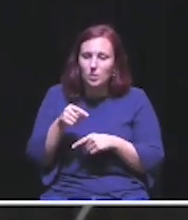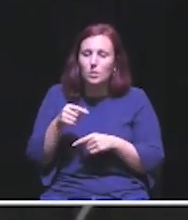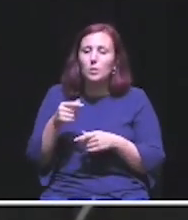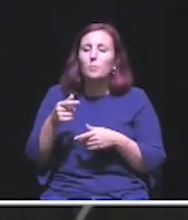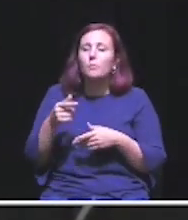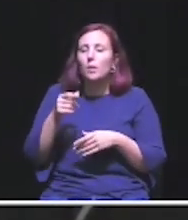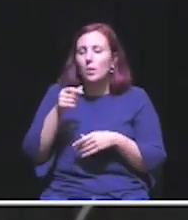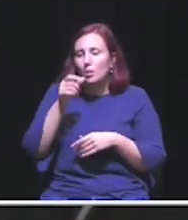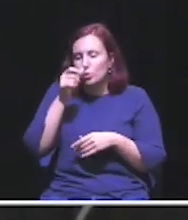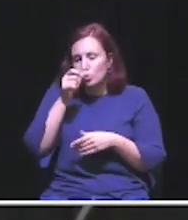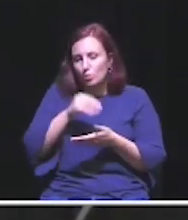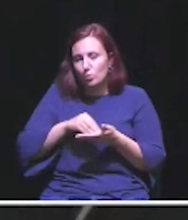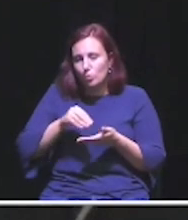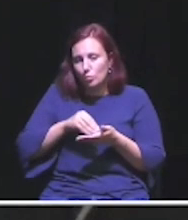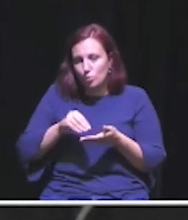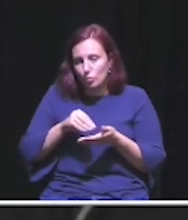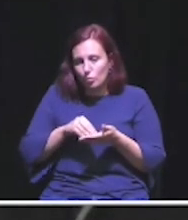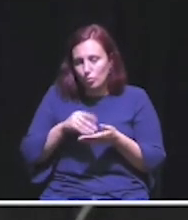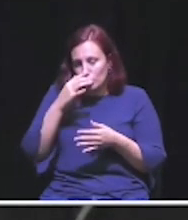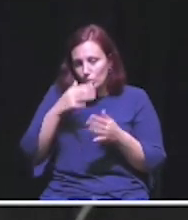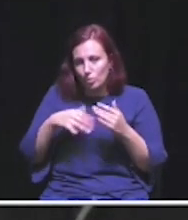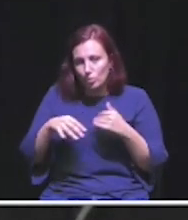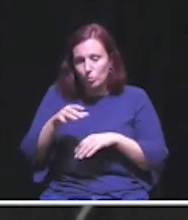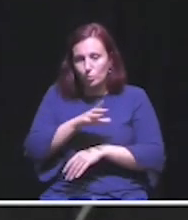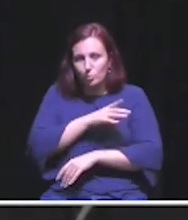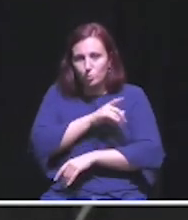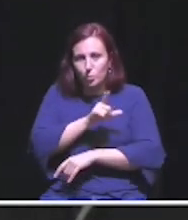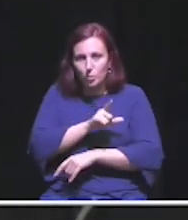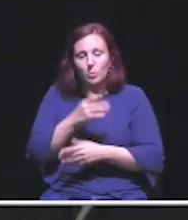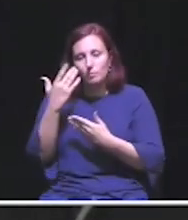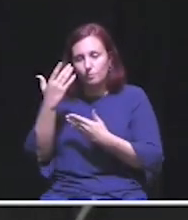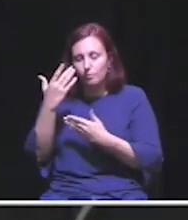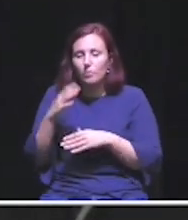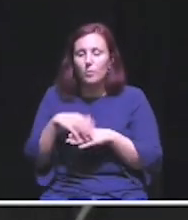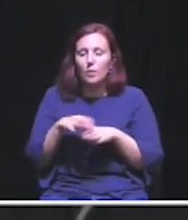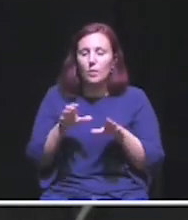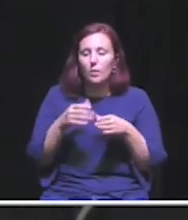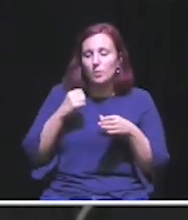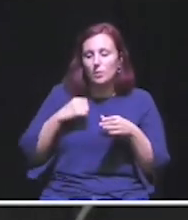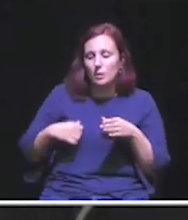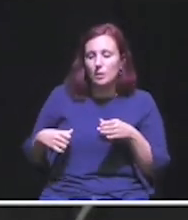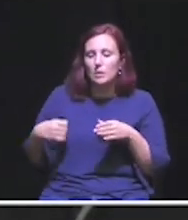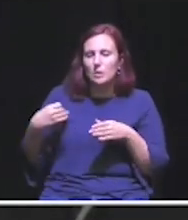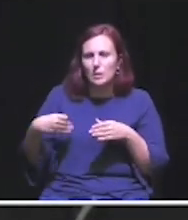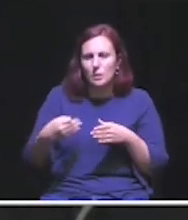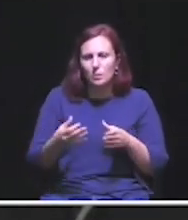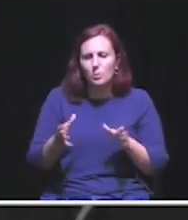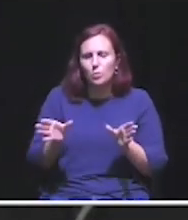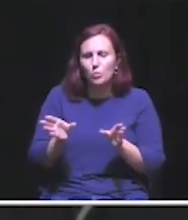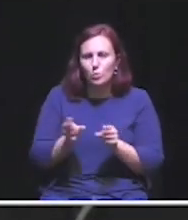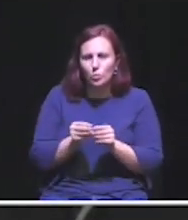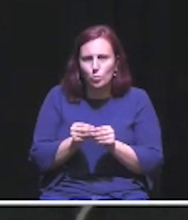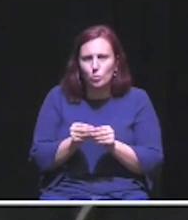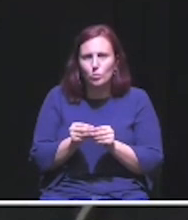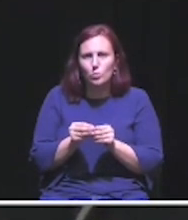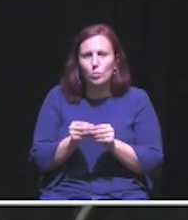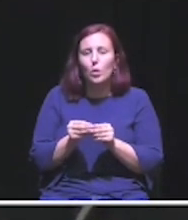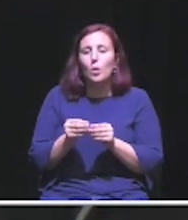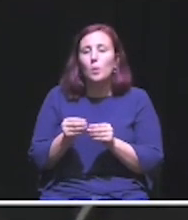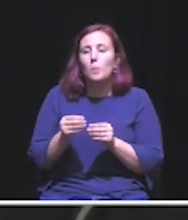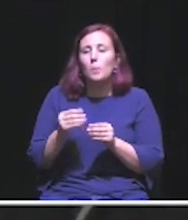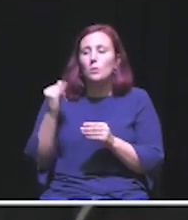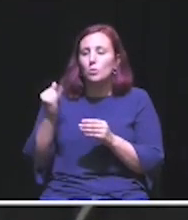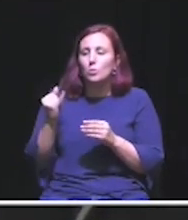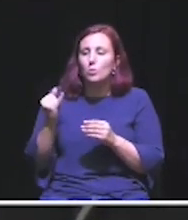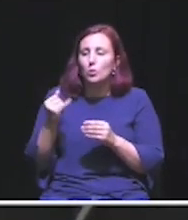pelos cidadãos por Lisboa. O Plano Local de Inclusão da Comunidade Cigana em Lisboa, implementado sempre em parceria e com os contributos das entidades